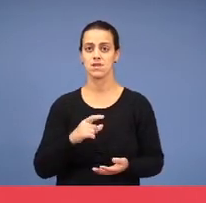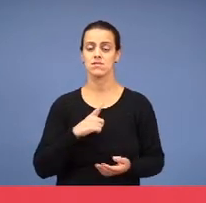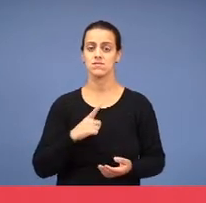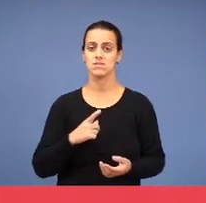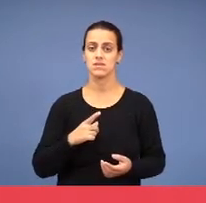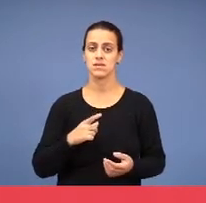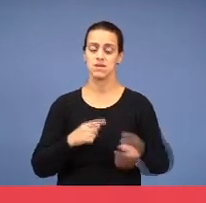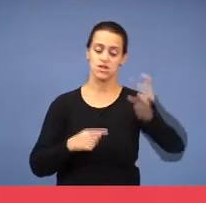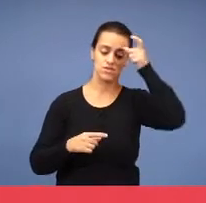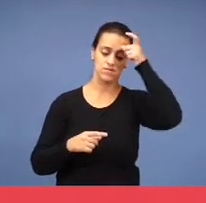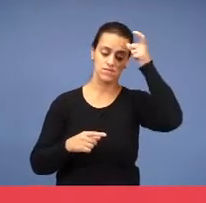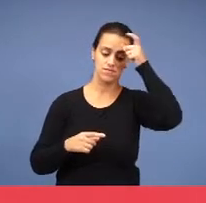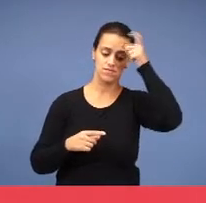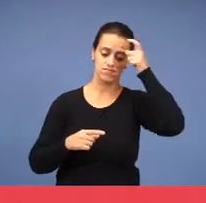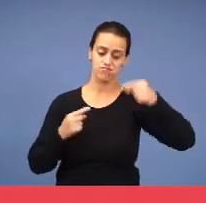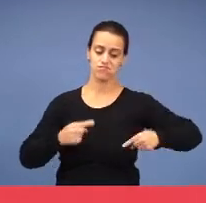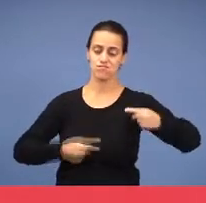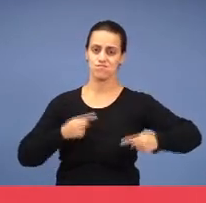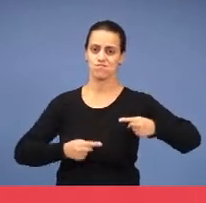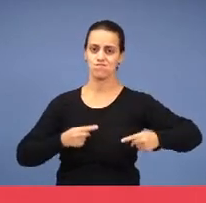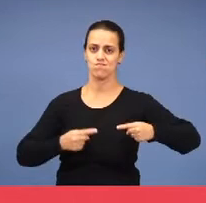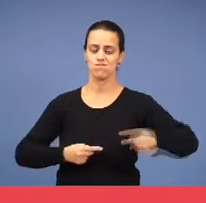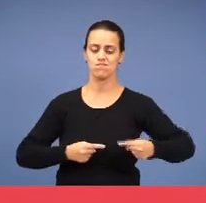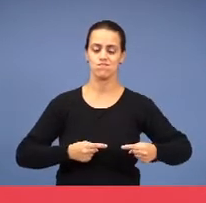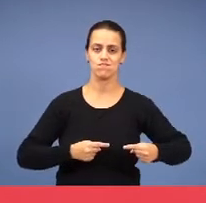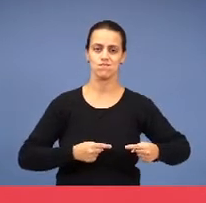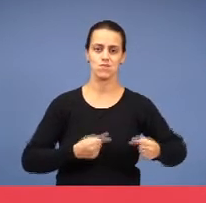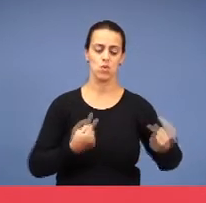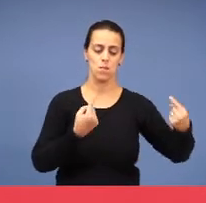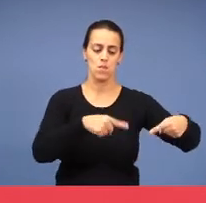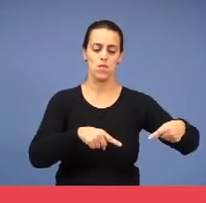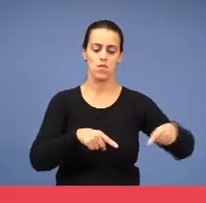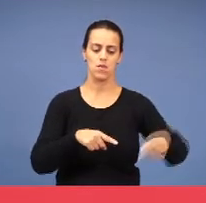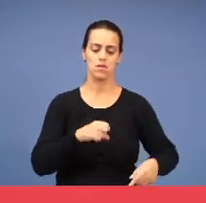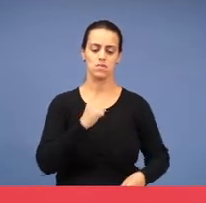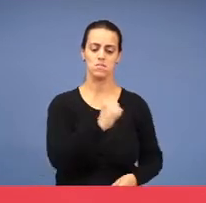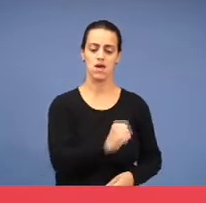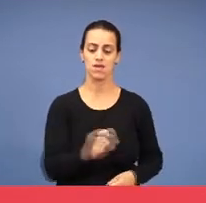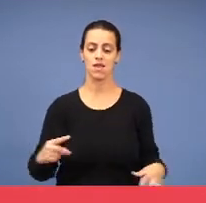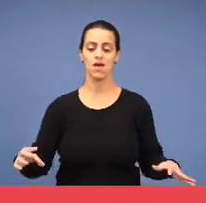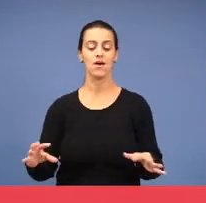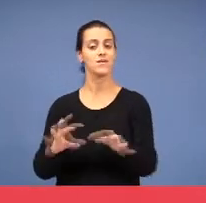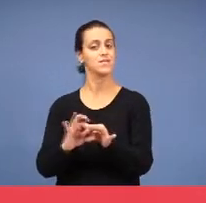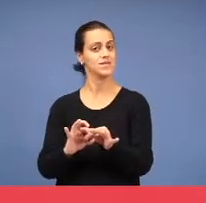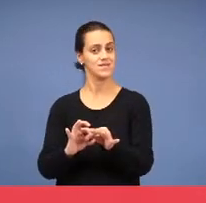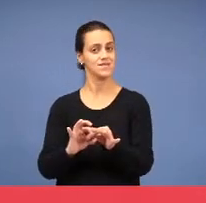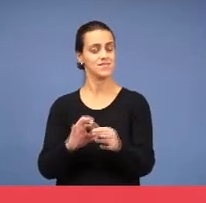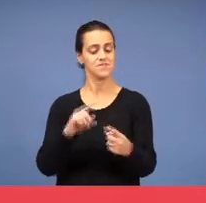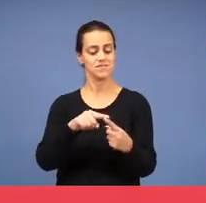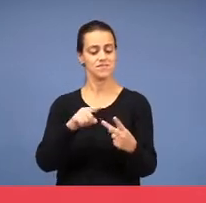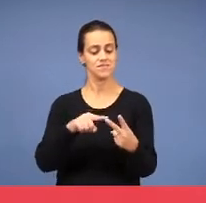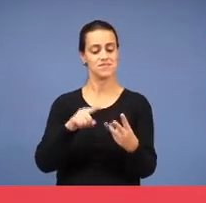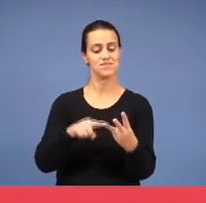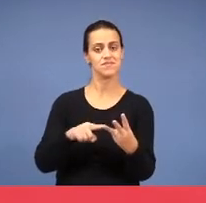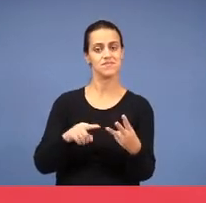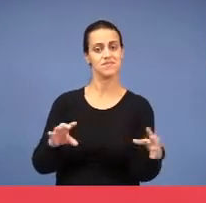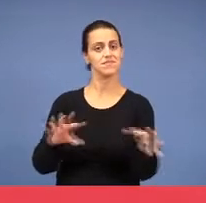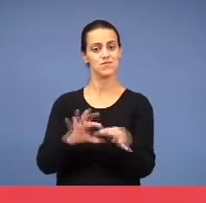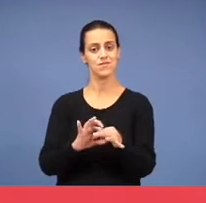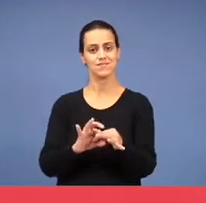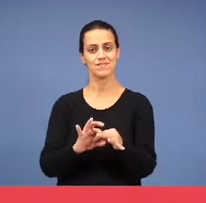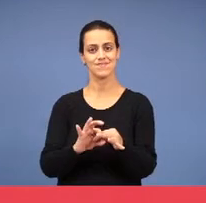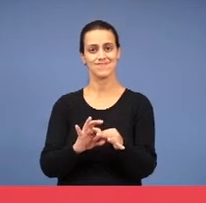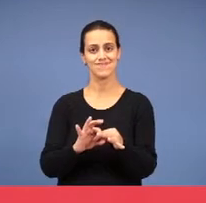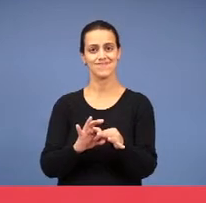ele se opõe, aqui ele mata, aqui ele se une. Não, vamos unir. Ele une a igreja. Aí era tudo que queria.